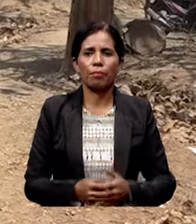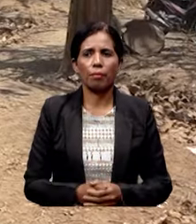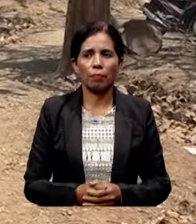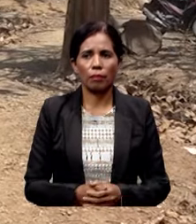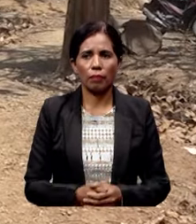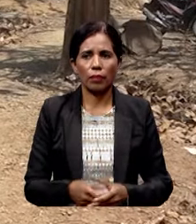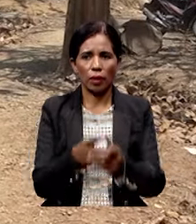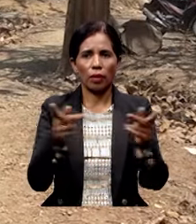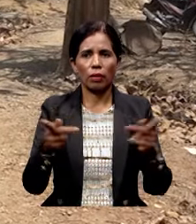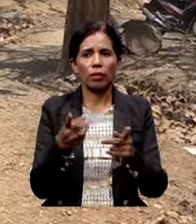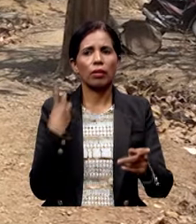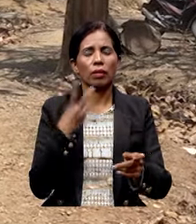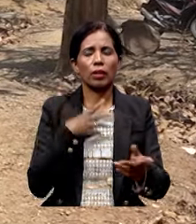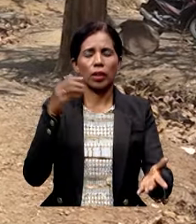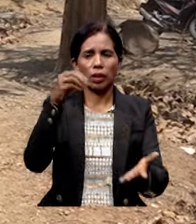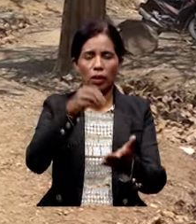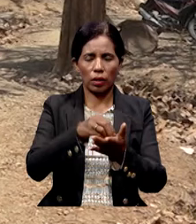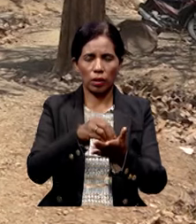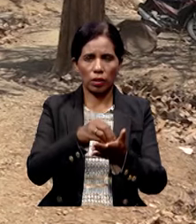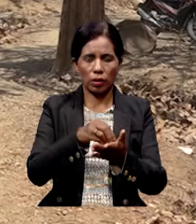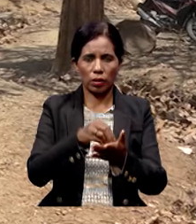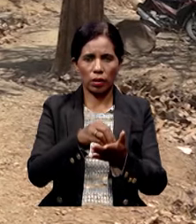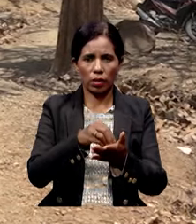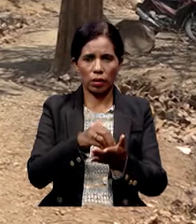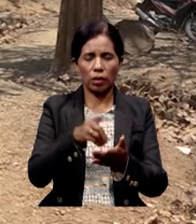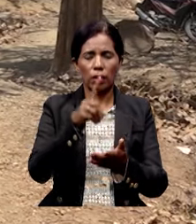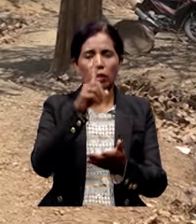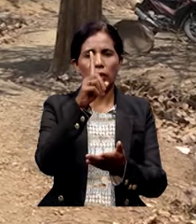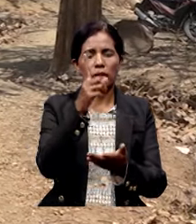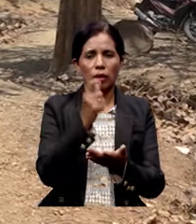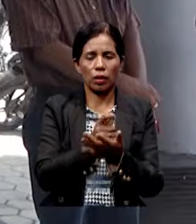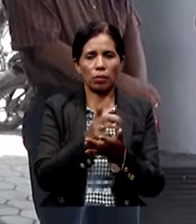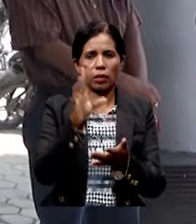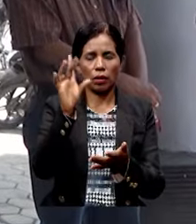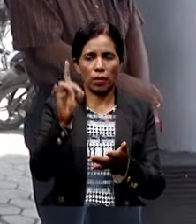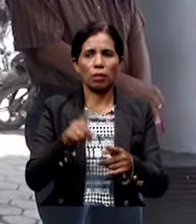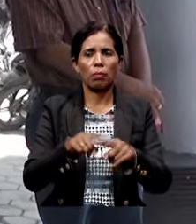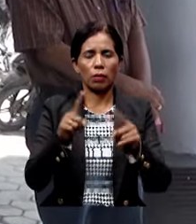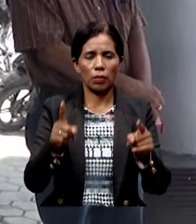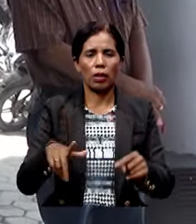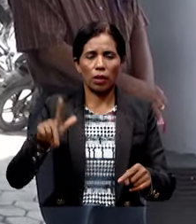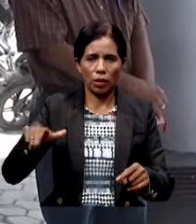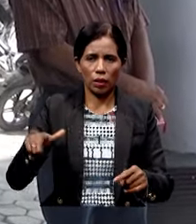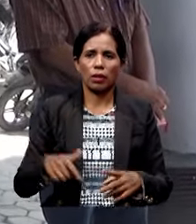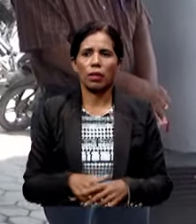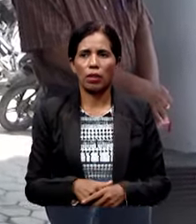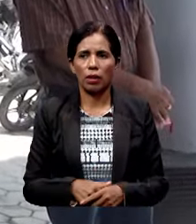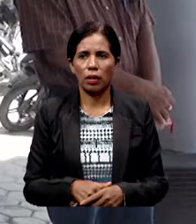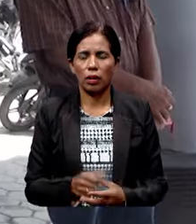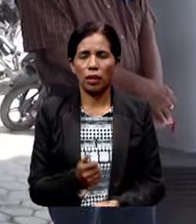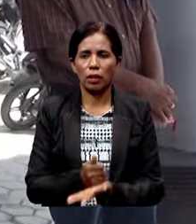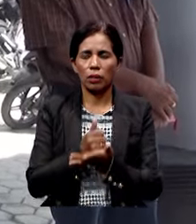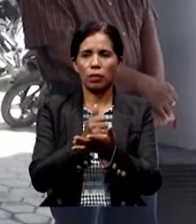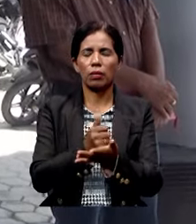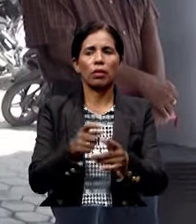menos fatin be ta hatu tau ne Rio Ida Gualo. Mas bem, o Sira ninha atendimento